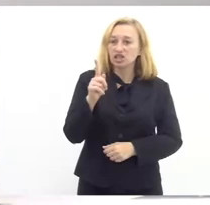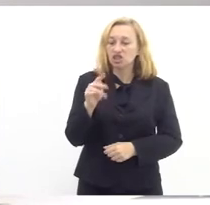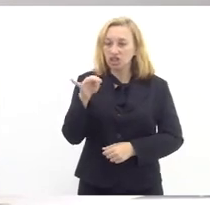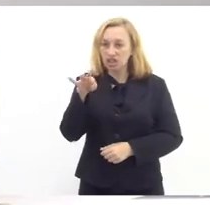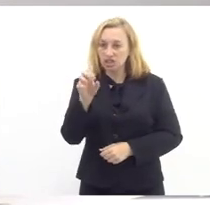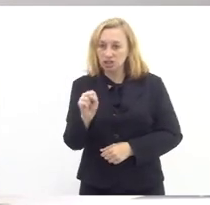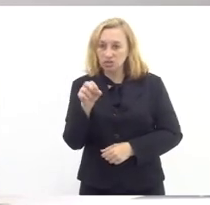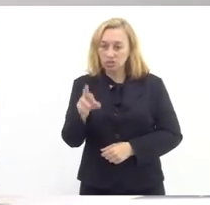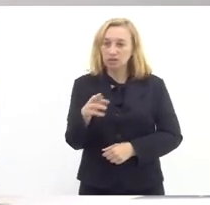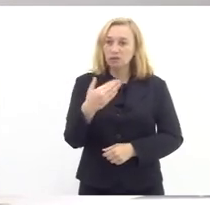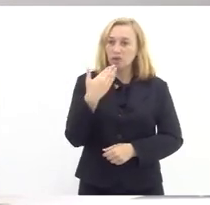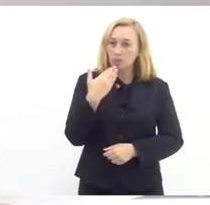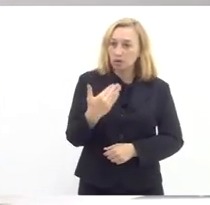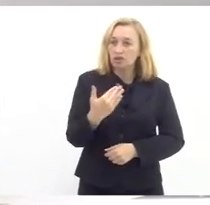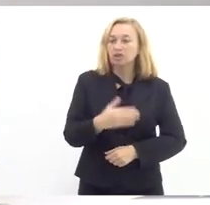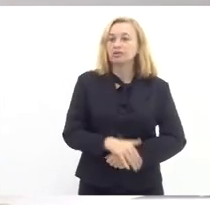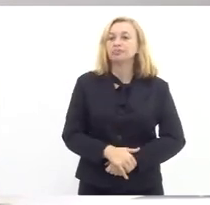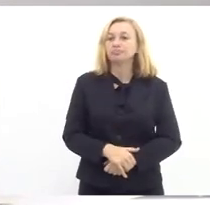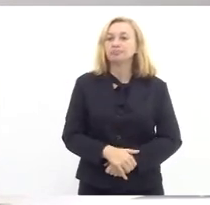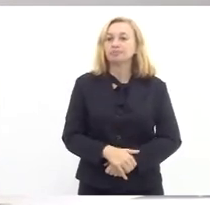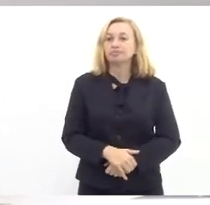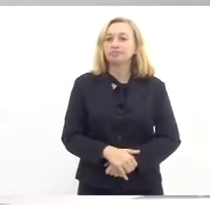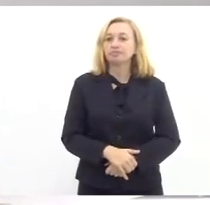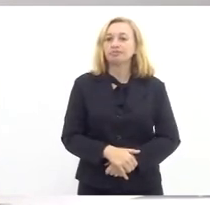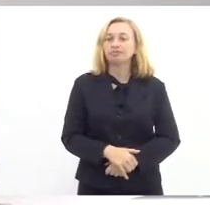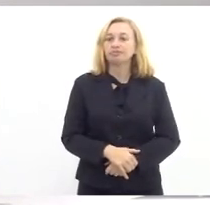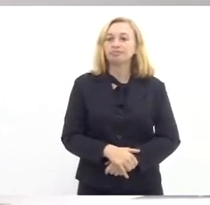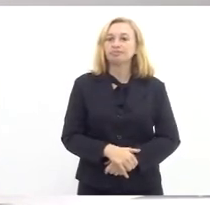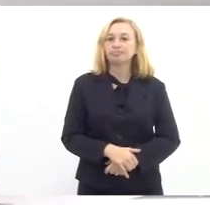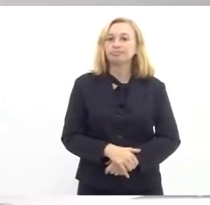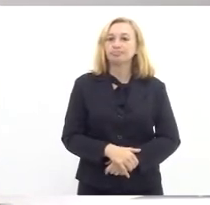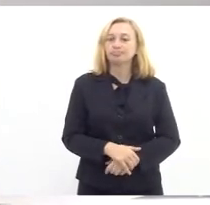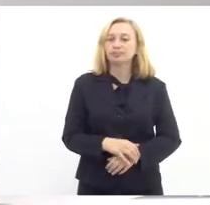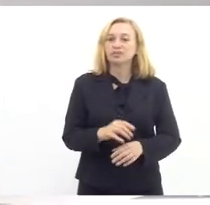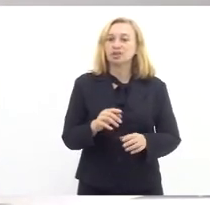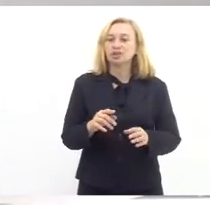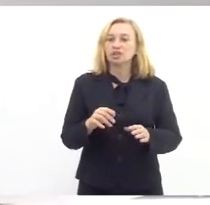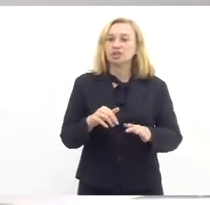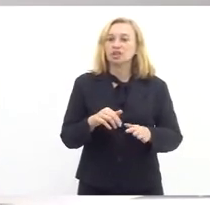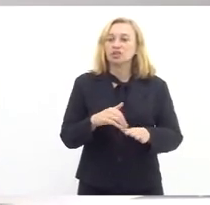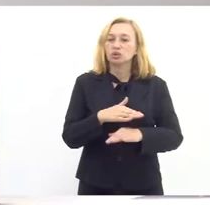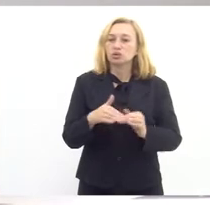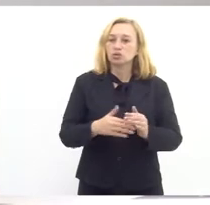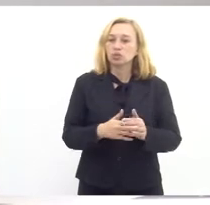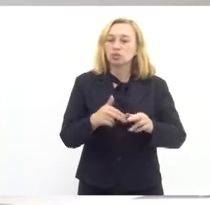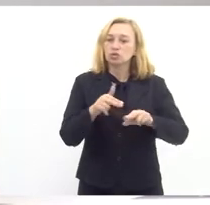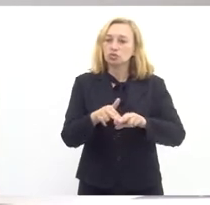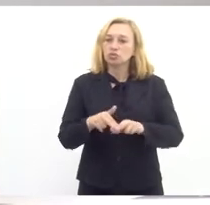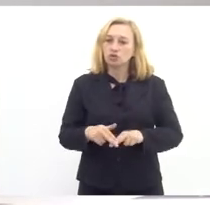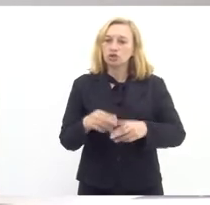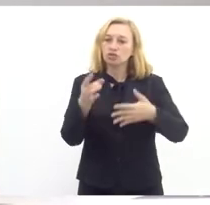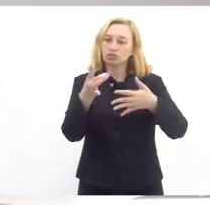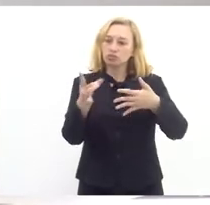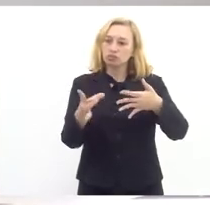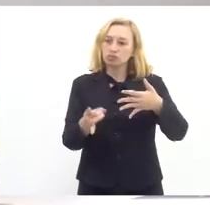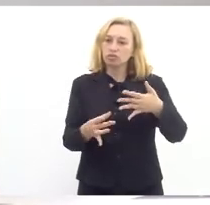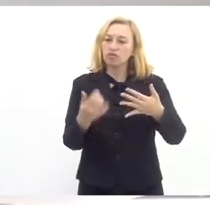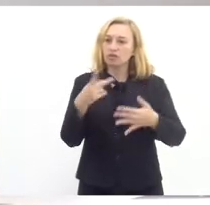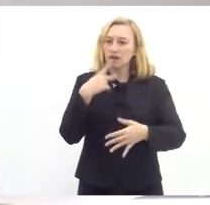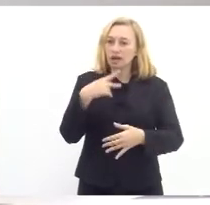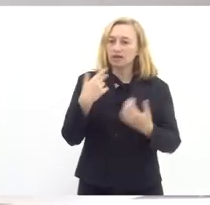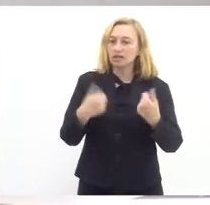devido à solicitação de reformulação da parte de sinalização de Dormente, do ramal de Coapimirim e tantos outros.